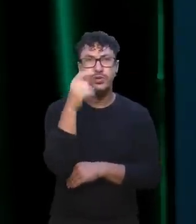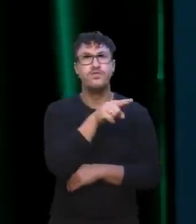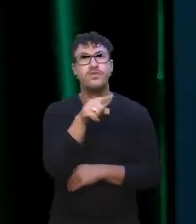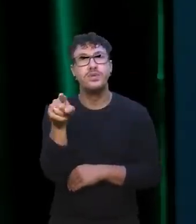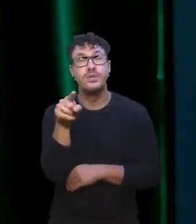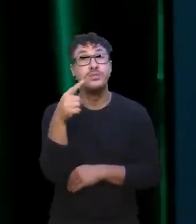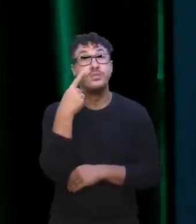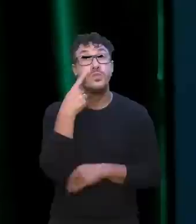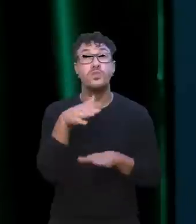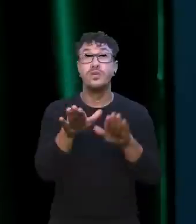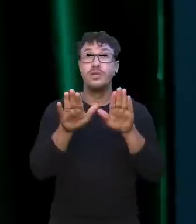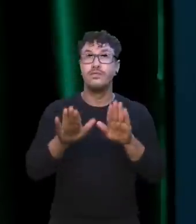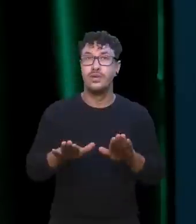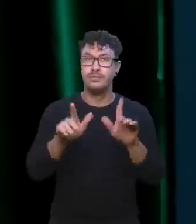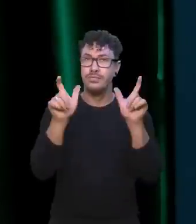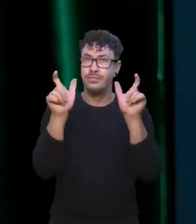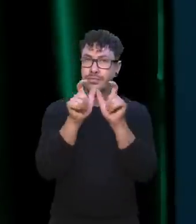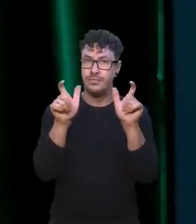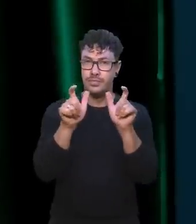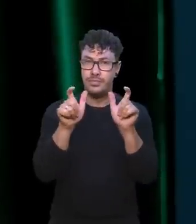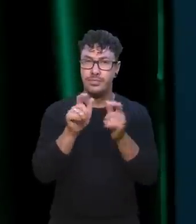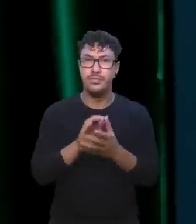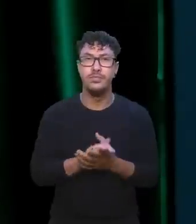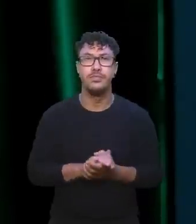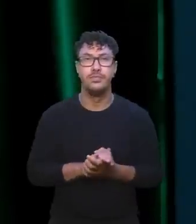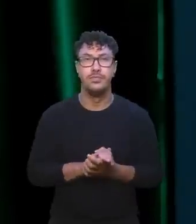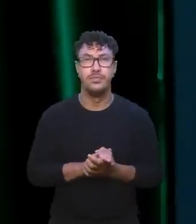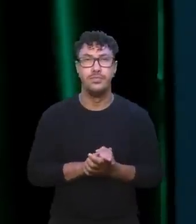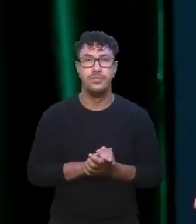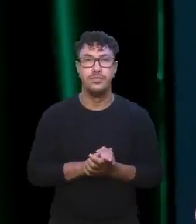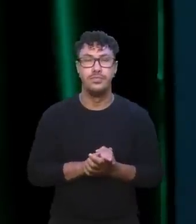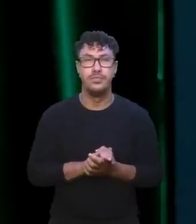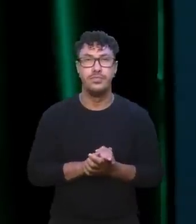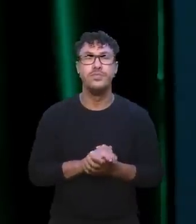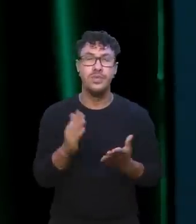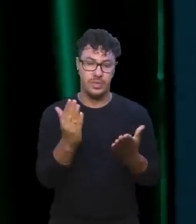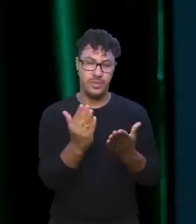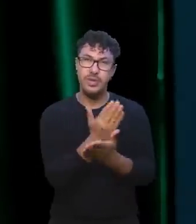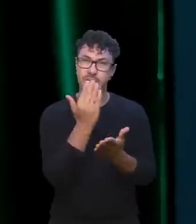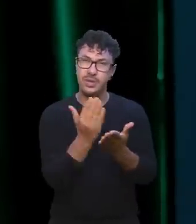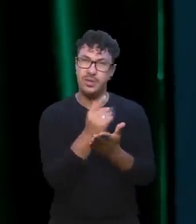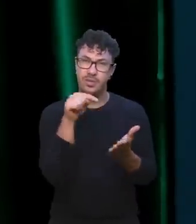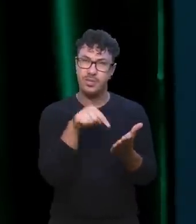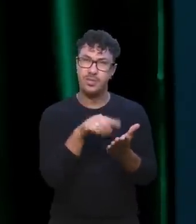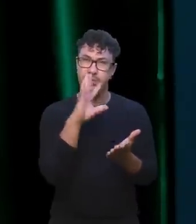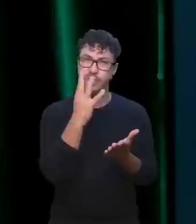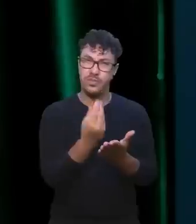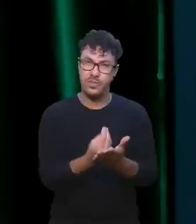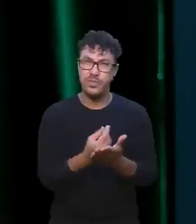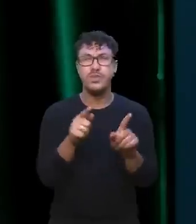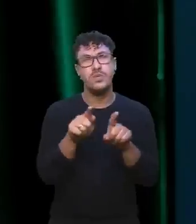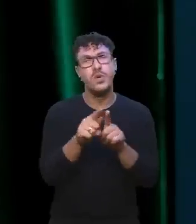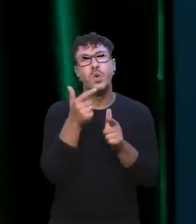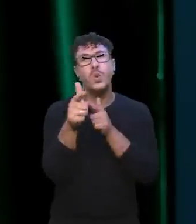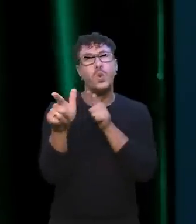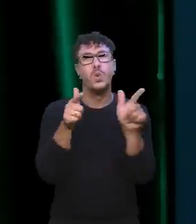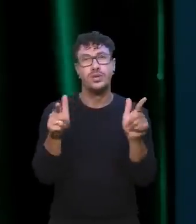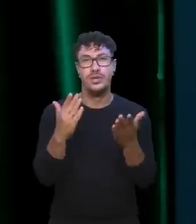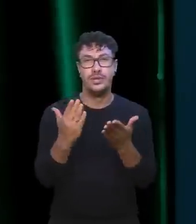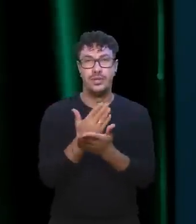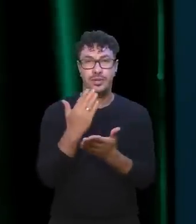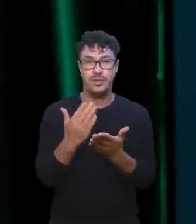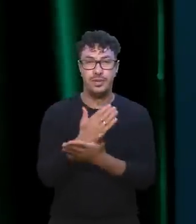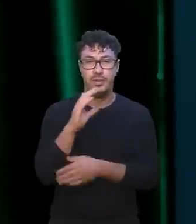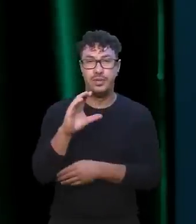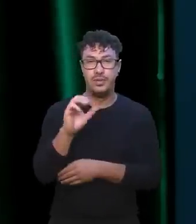ficar bastante vigilantes e atentos. Notamos na obra em especial, e em outras de Camilo, que